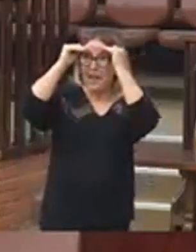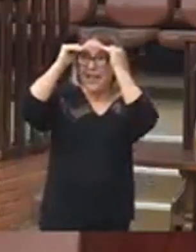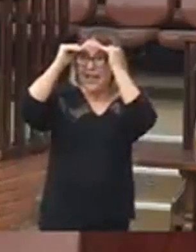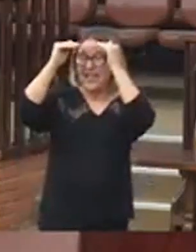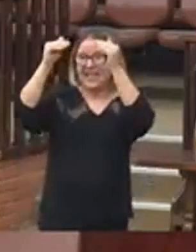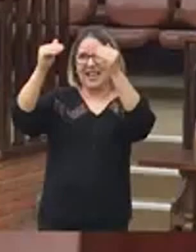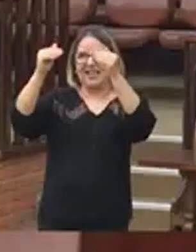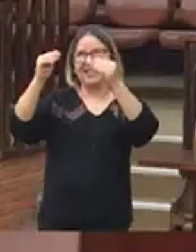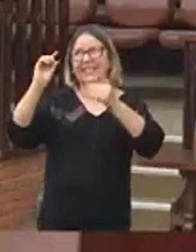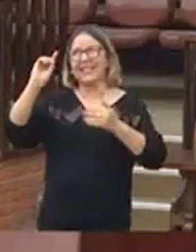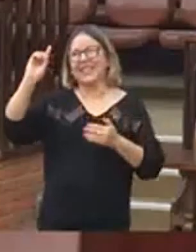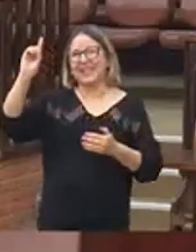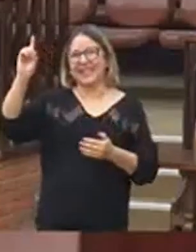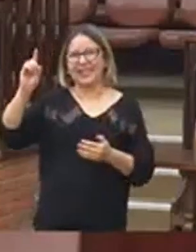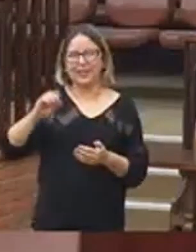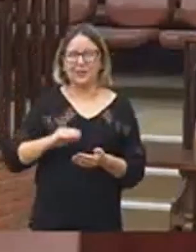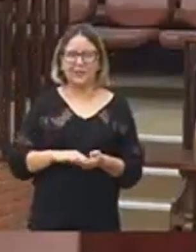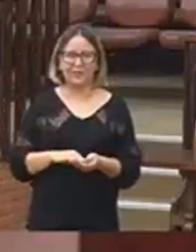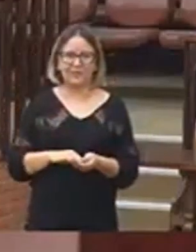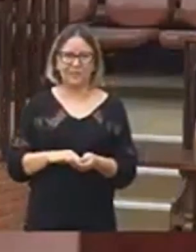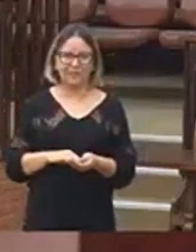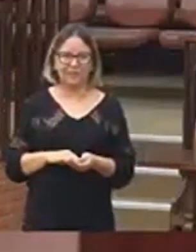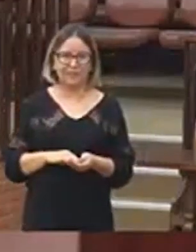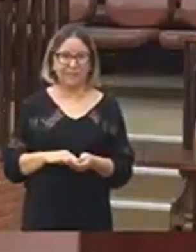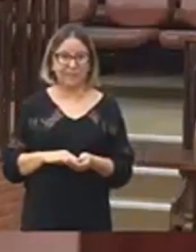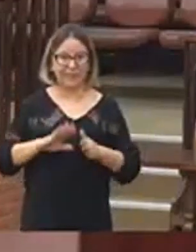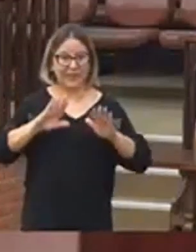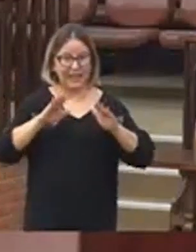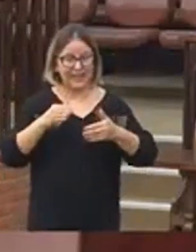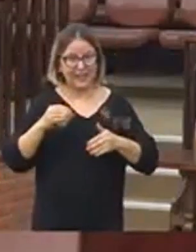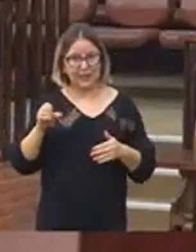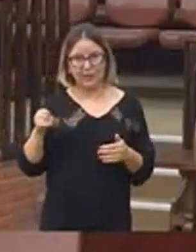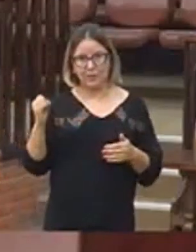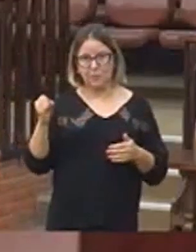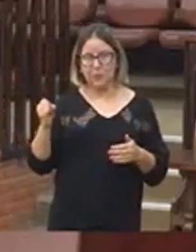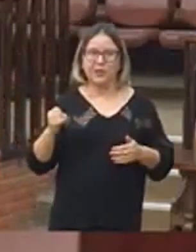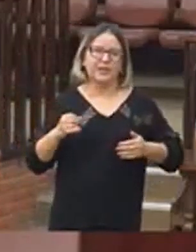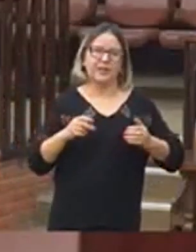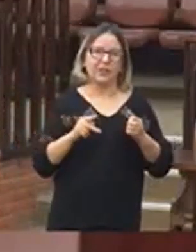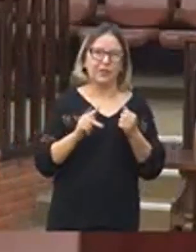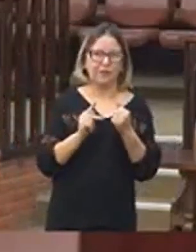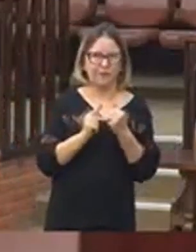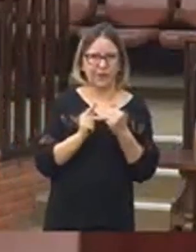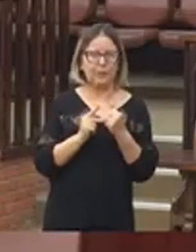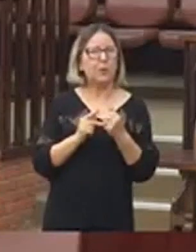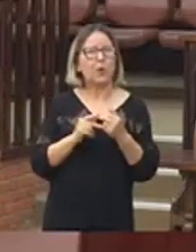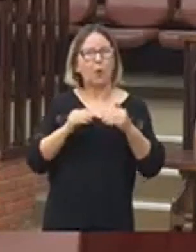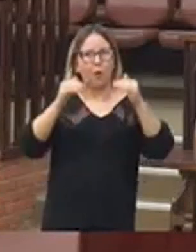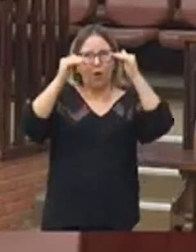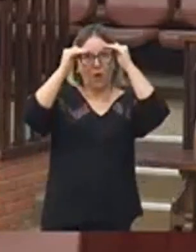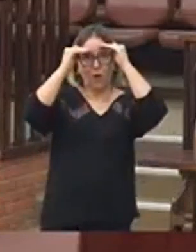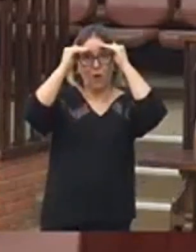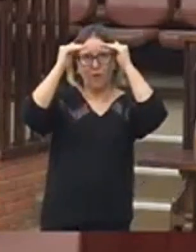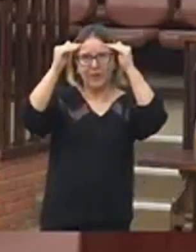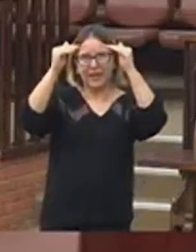eu quero chamar a atenção para este verbo obedecer aqui, que ele significa